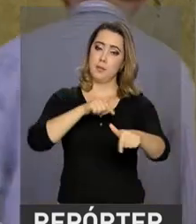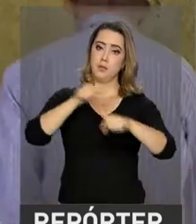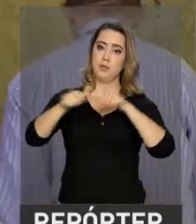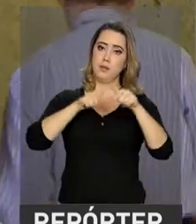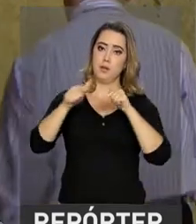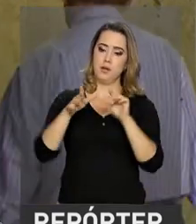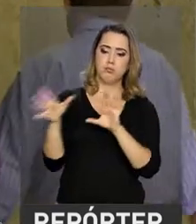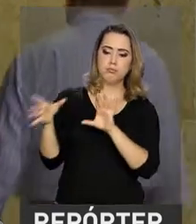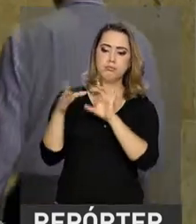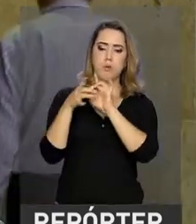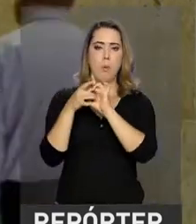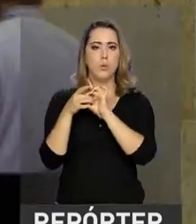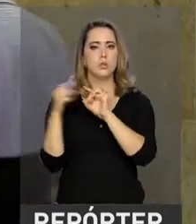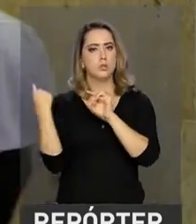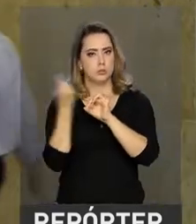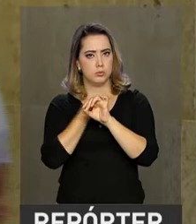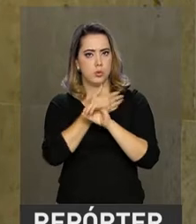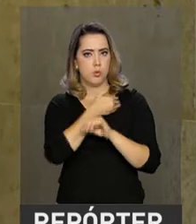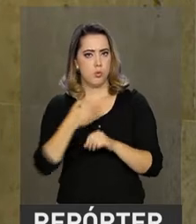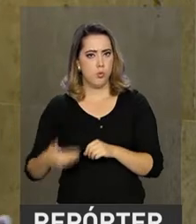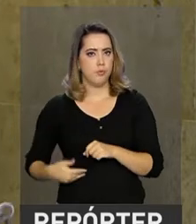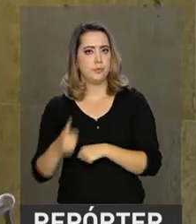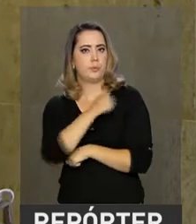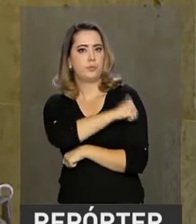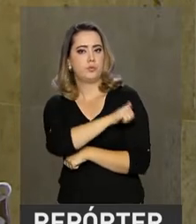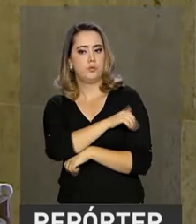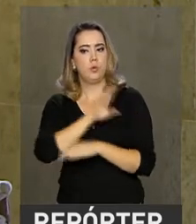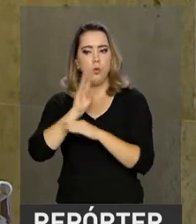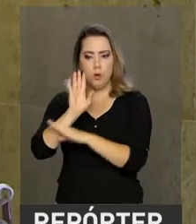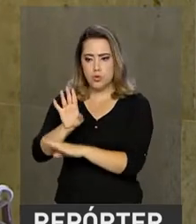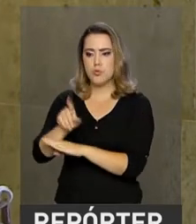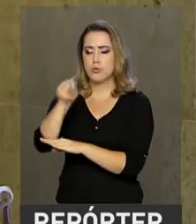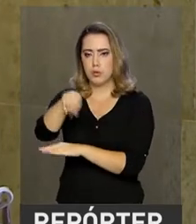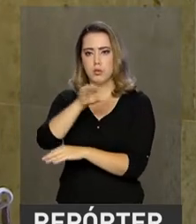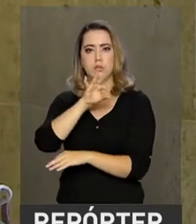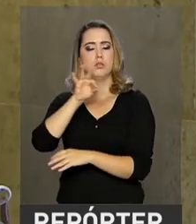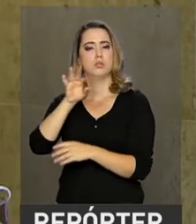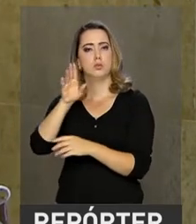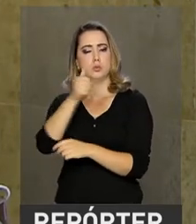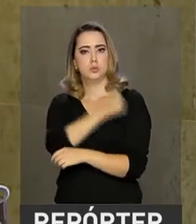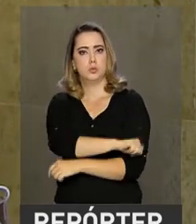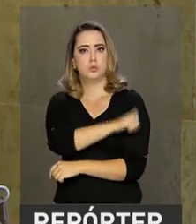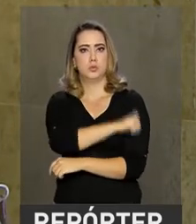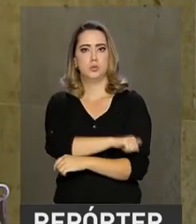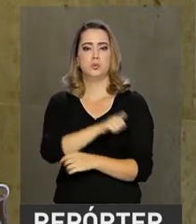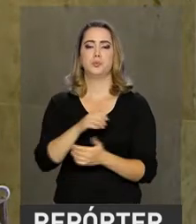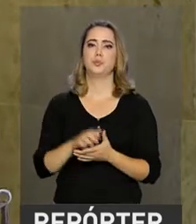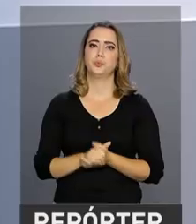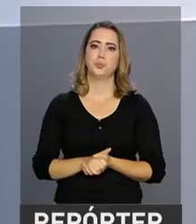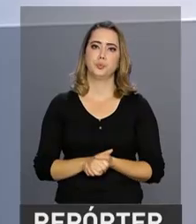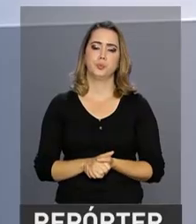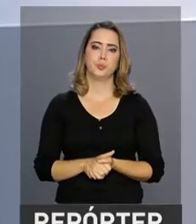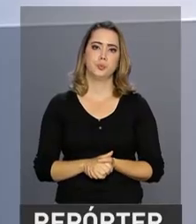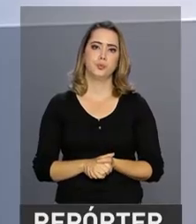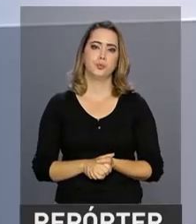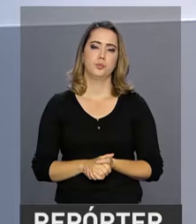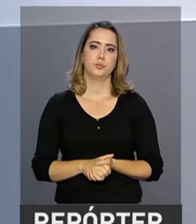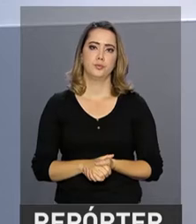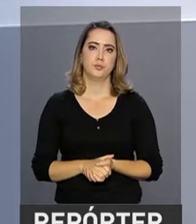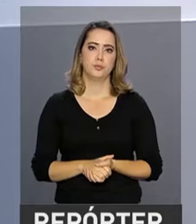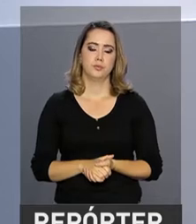harmonicamente e vamos continuar atendendo às demandas que sejam feitos pela segurança do rio de janeiro